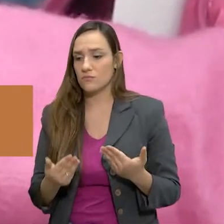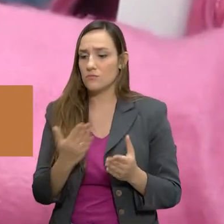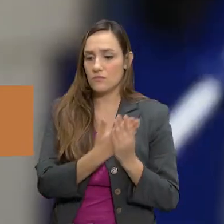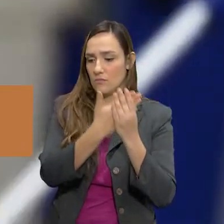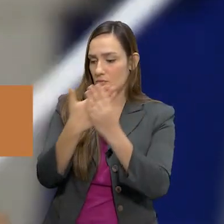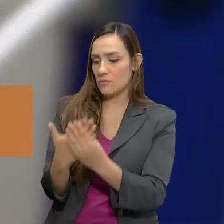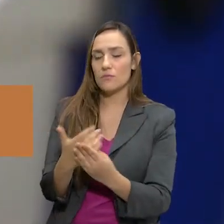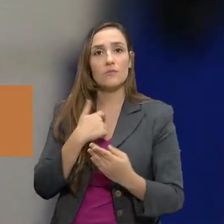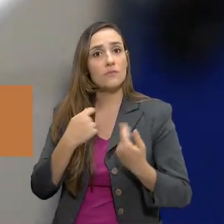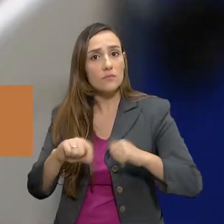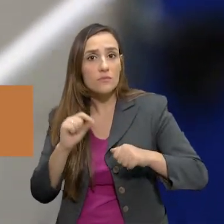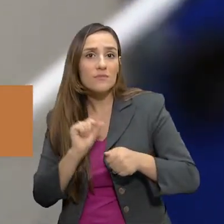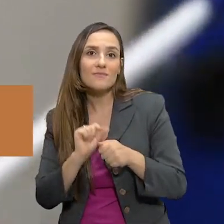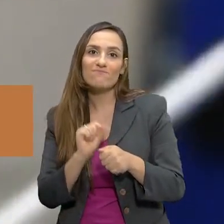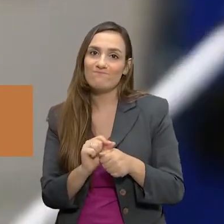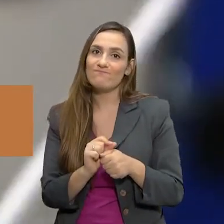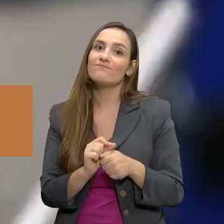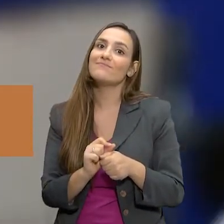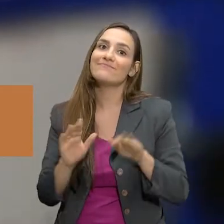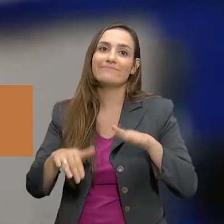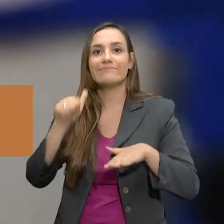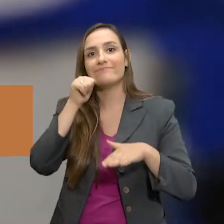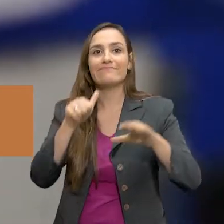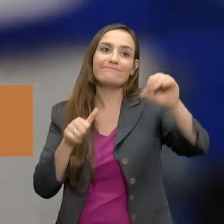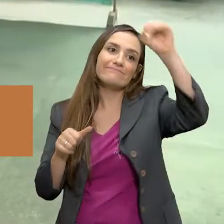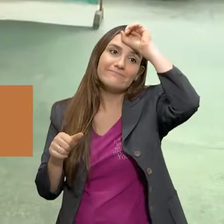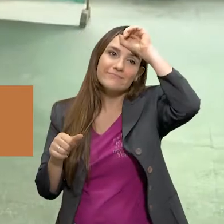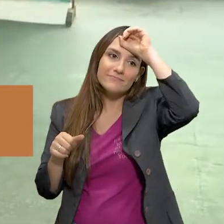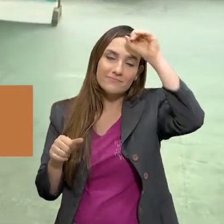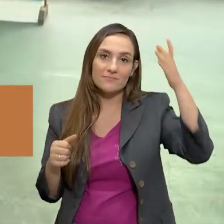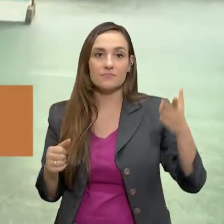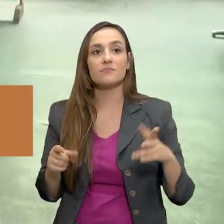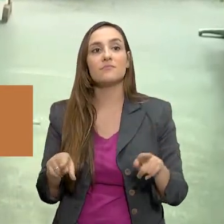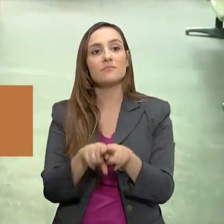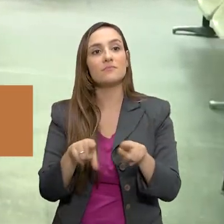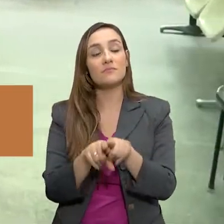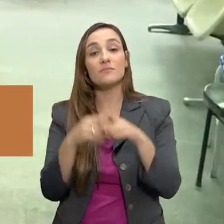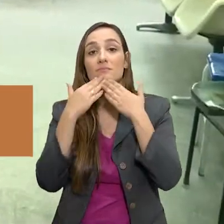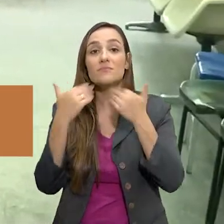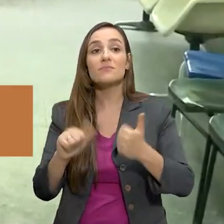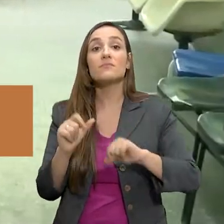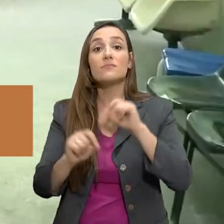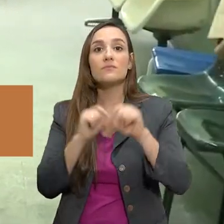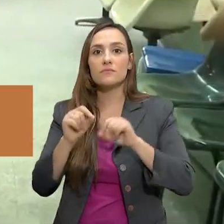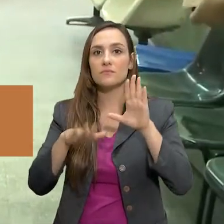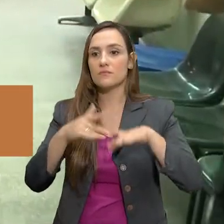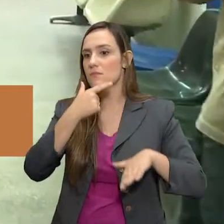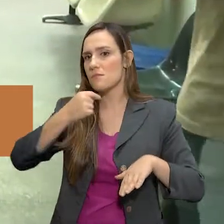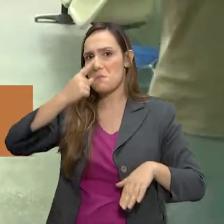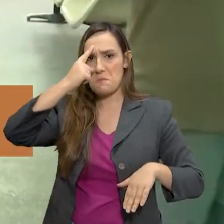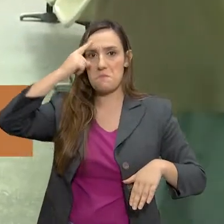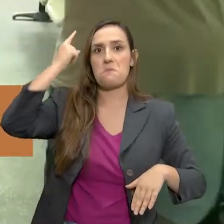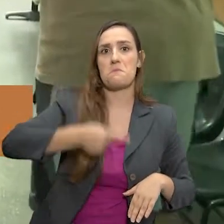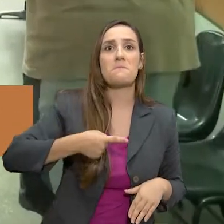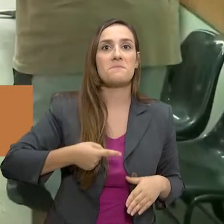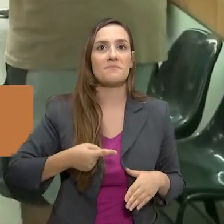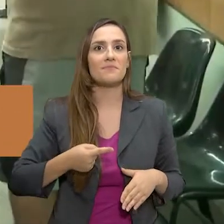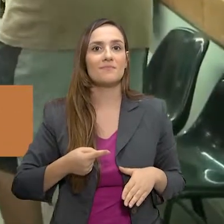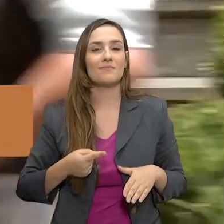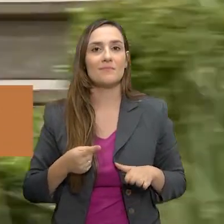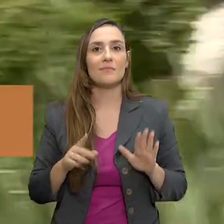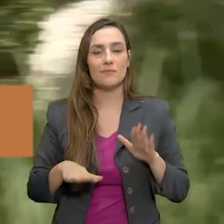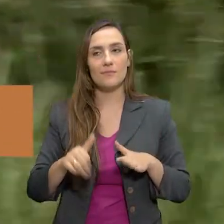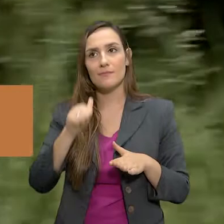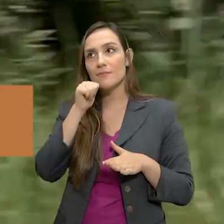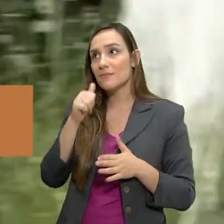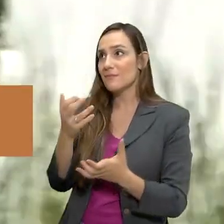o trâmite desse procedimento, então elas têm desinformação sobre isso. A gente tem visto, às vezes, também essa questão do machismo nesse procedimento,